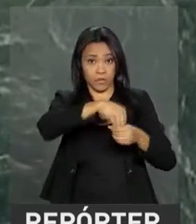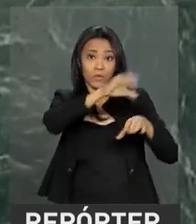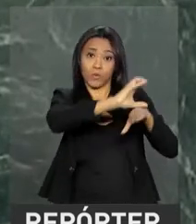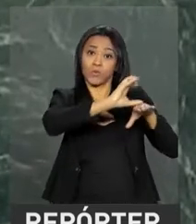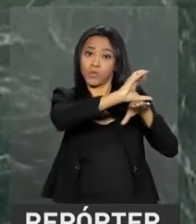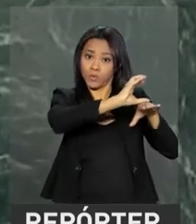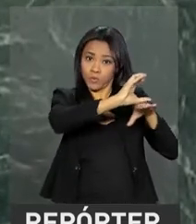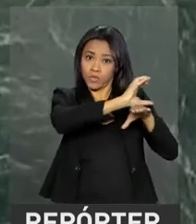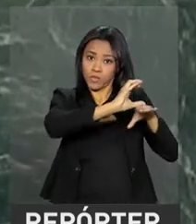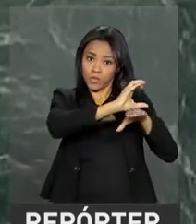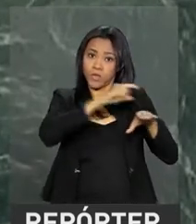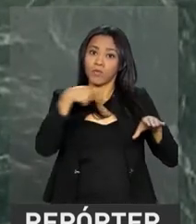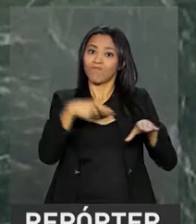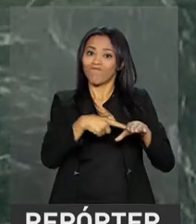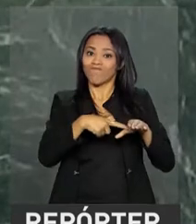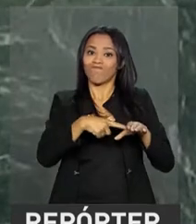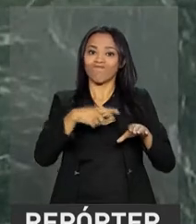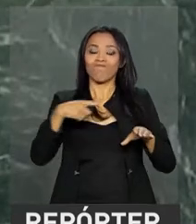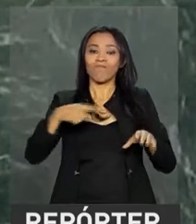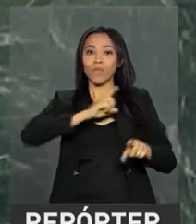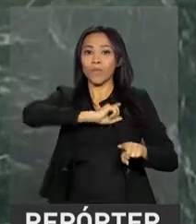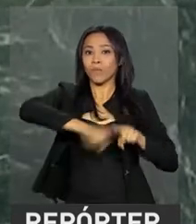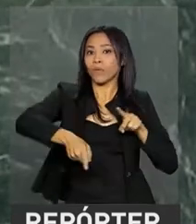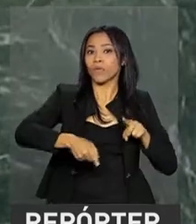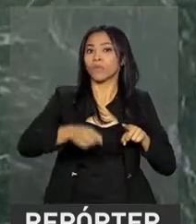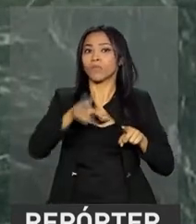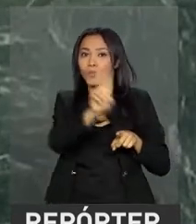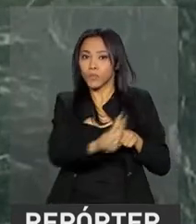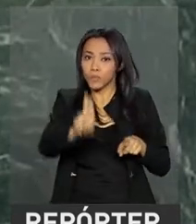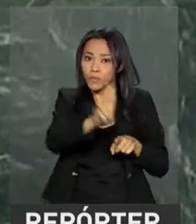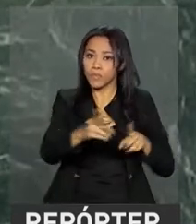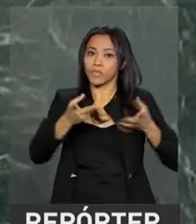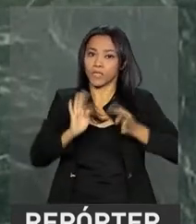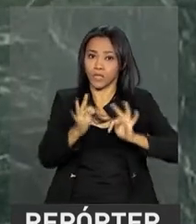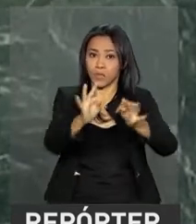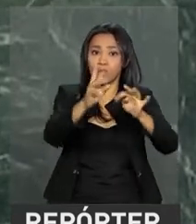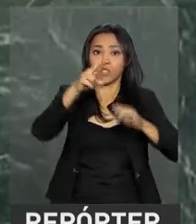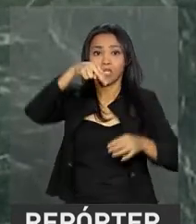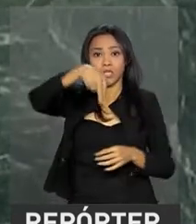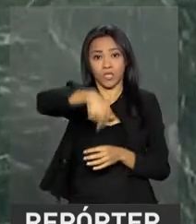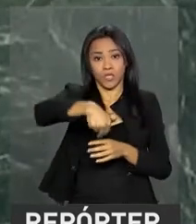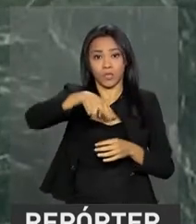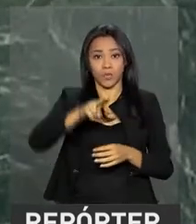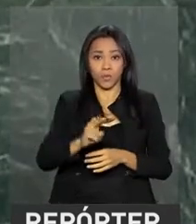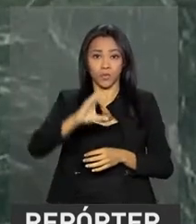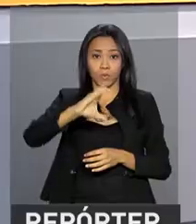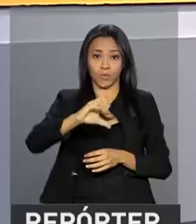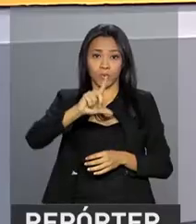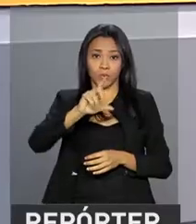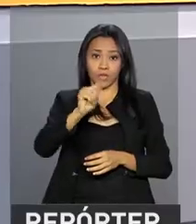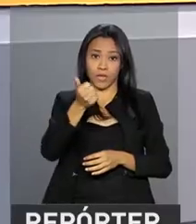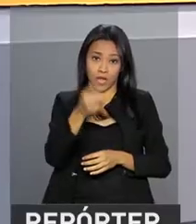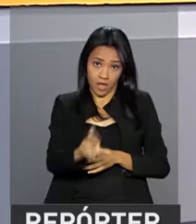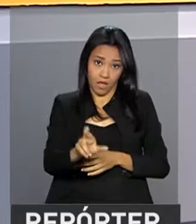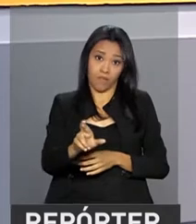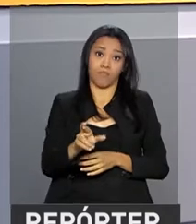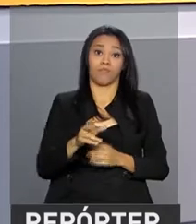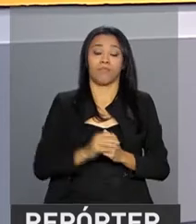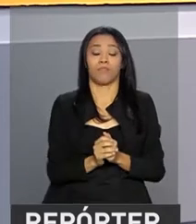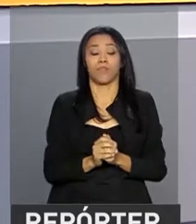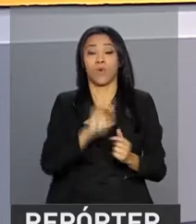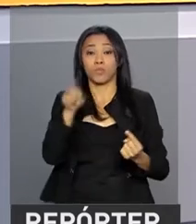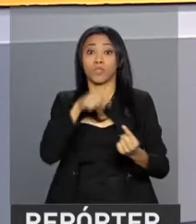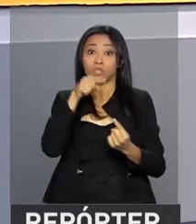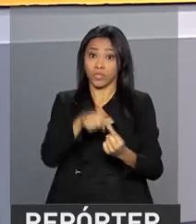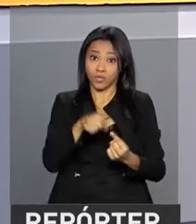veda o uso da tecnologia nuclear para fins não pacíficos ainda desta